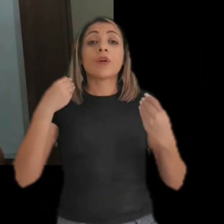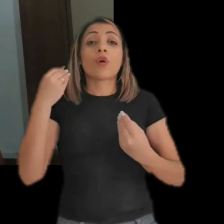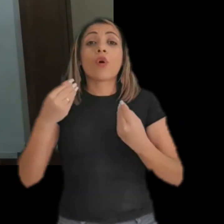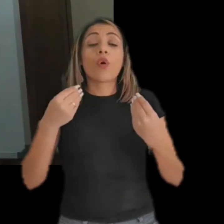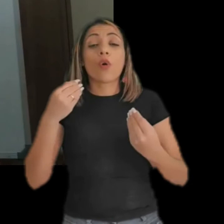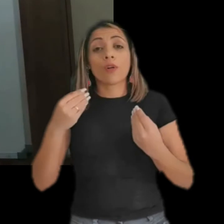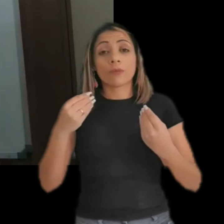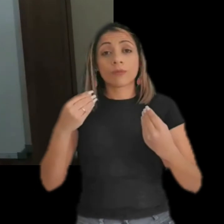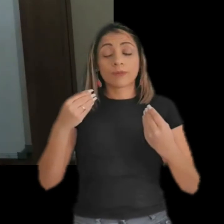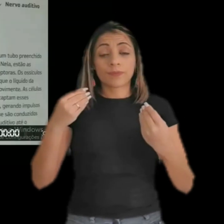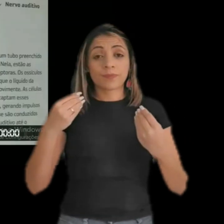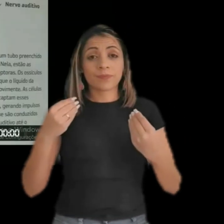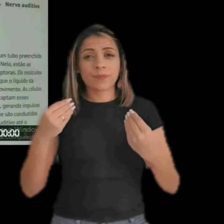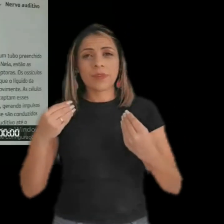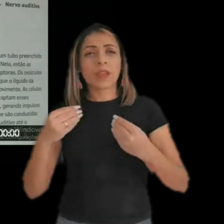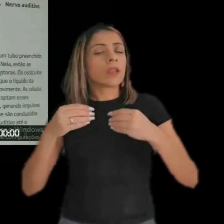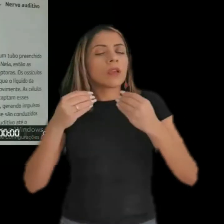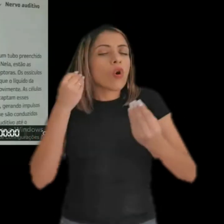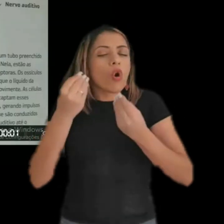ao cérebro, tá bom?